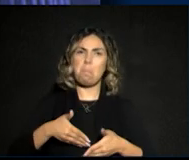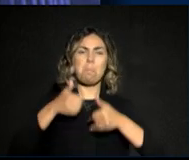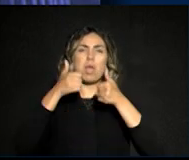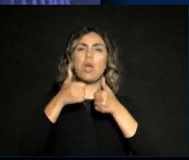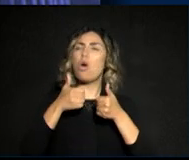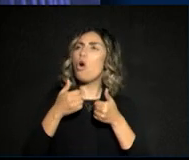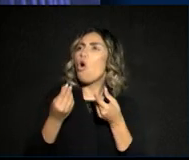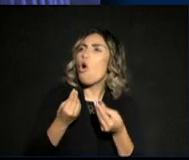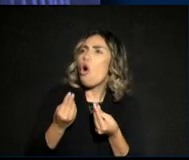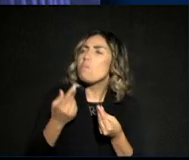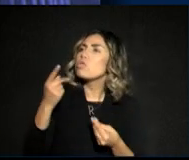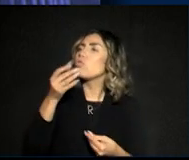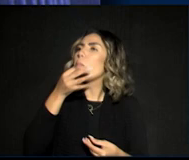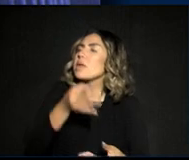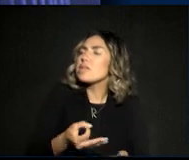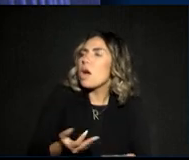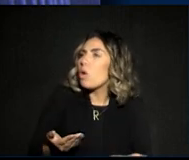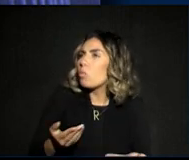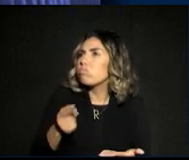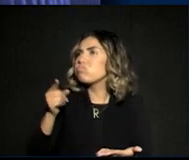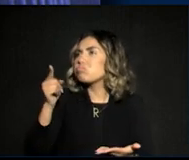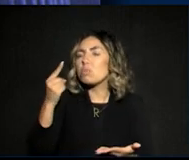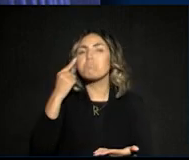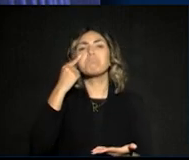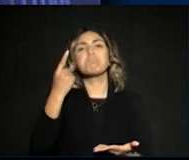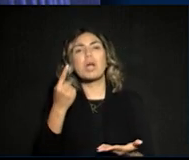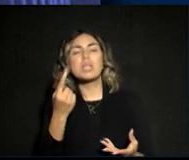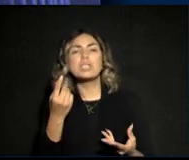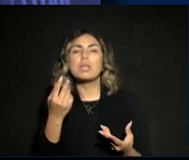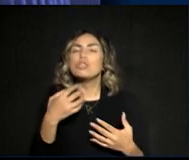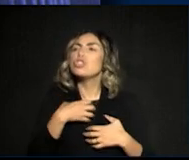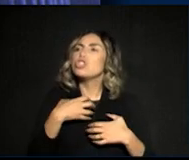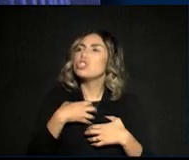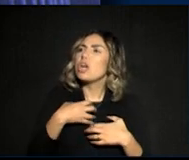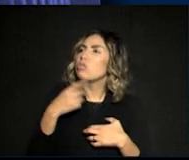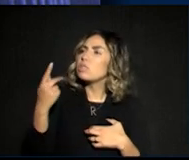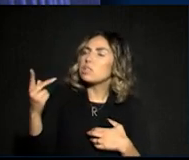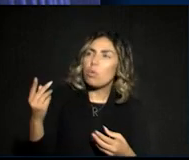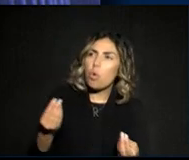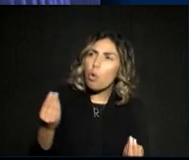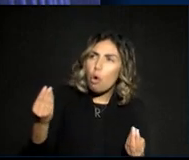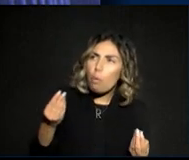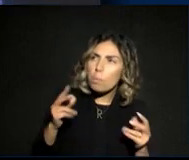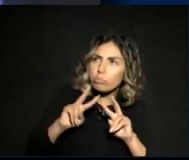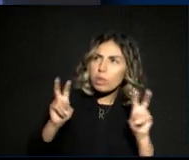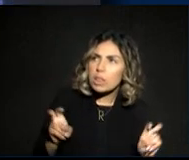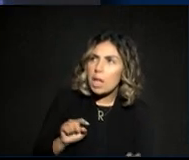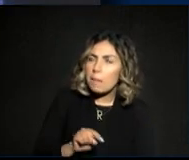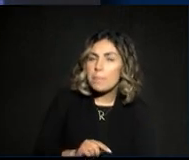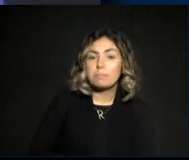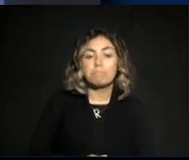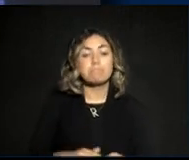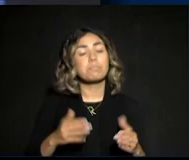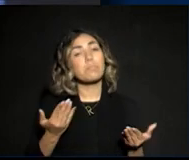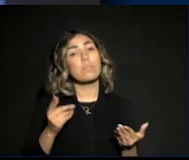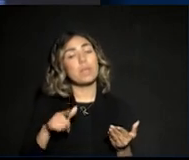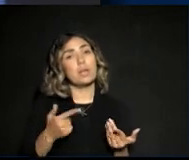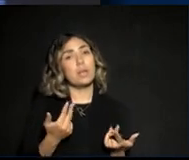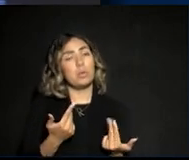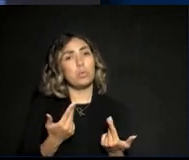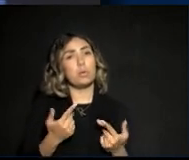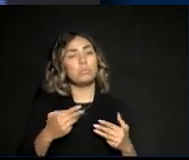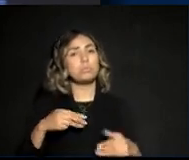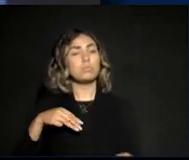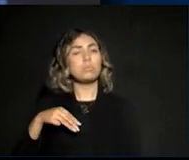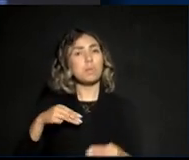como você ver essa situação e que que você como você trataria do tema a como nós tratamos a Ministério da